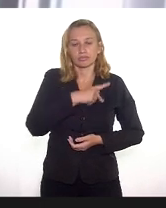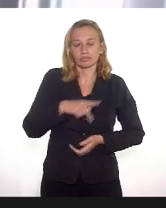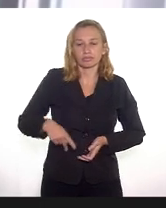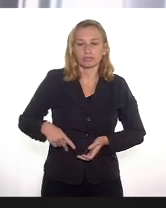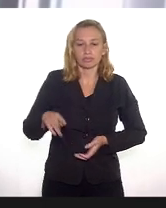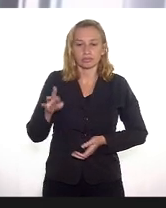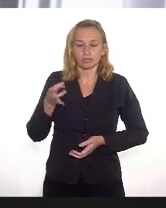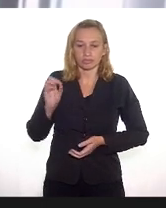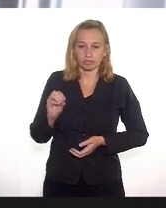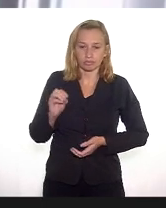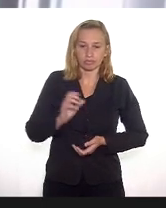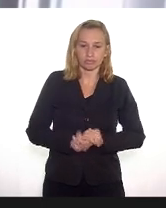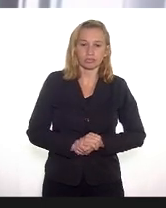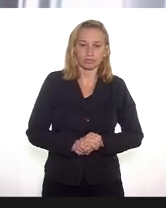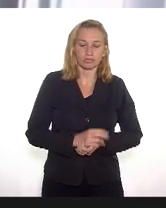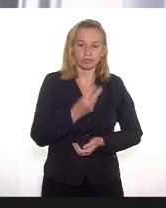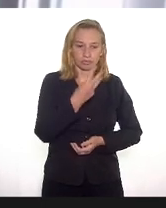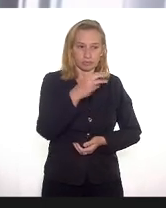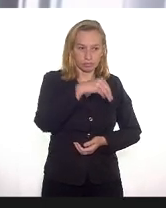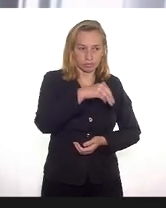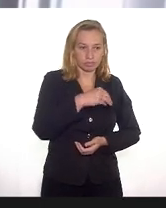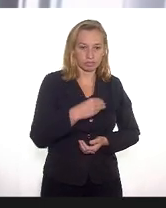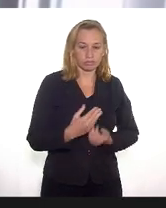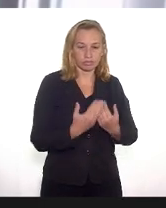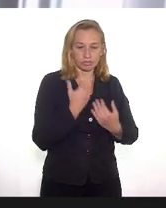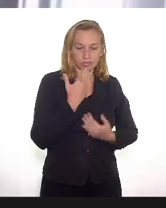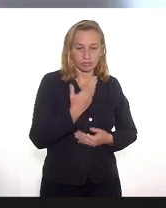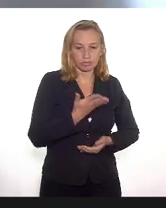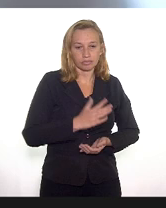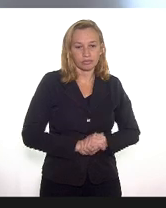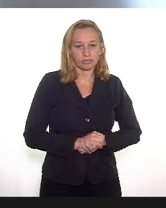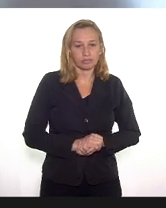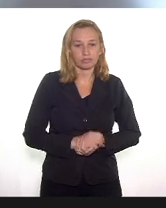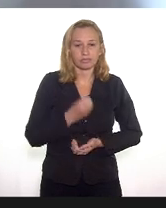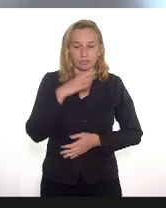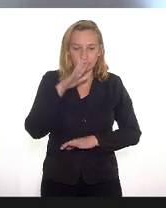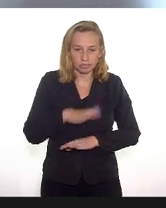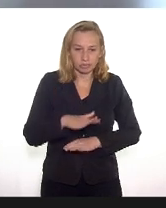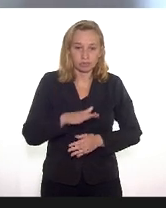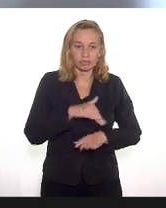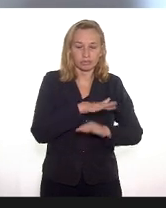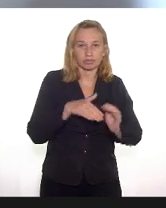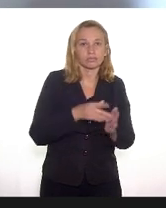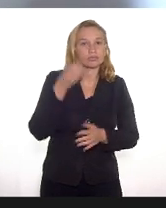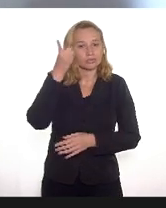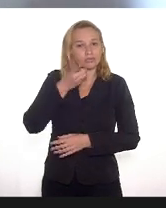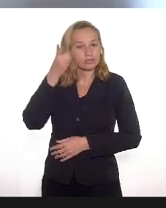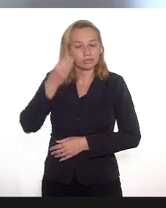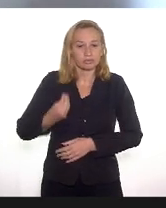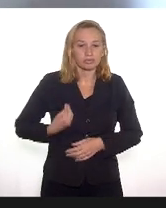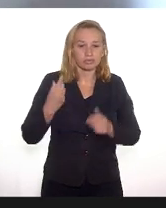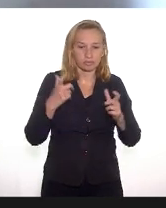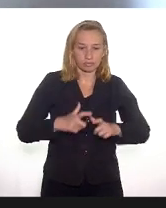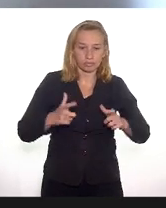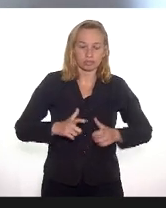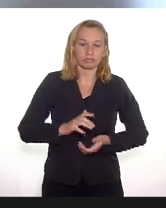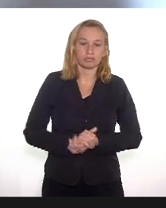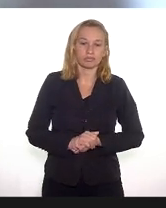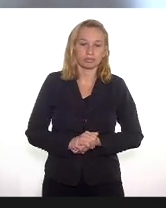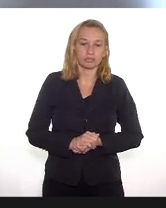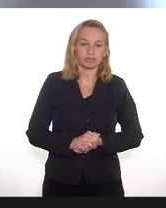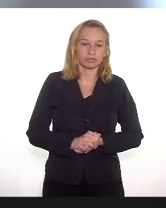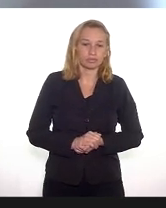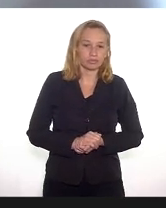Pires. Sidney, você tem a palavra por 3 minutos, por favor. Ok, boa tarde a todos os deputados, a todos presentes. Eu